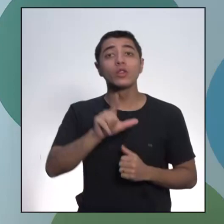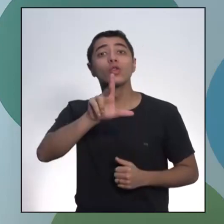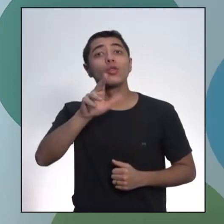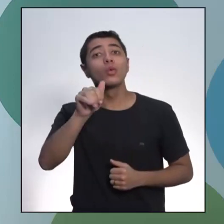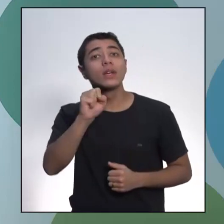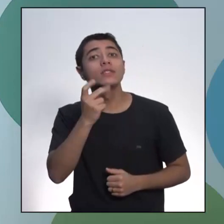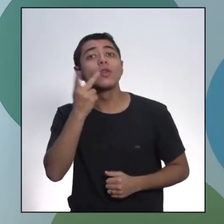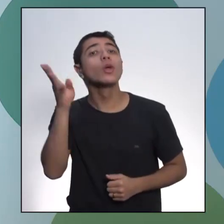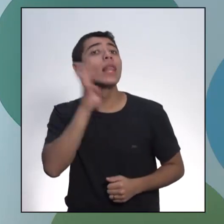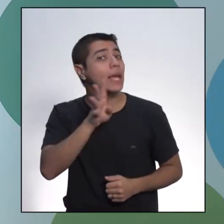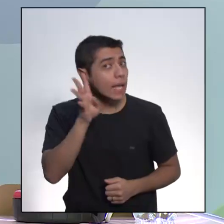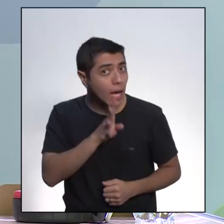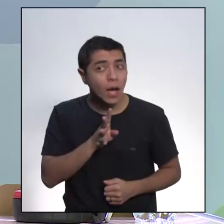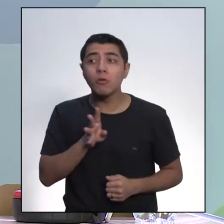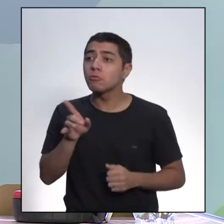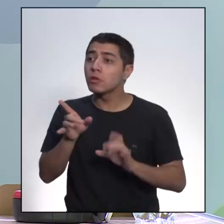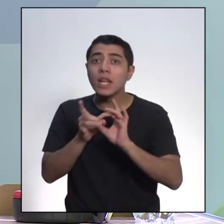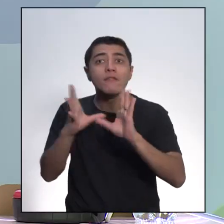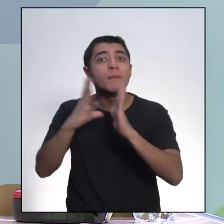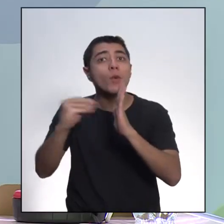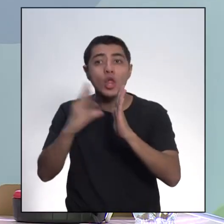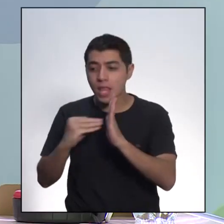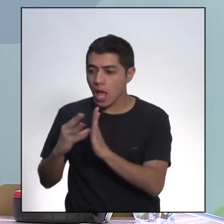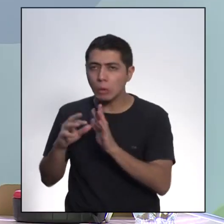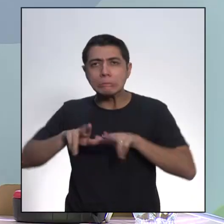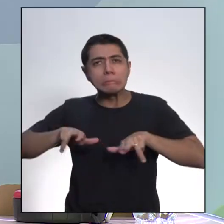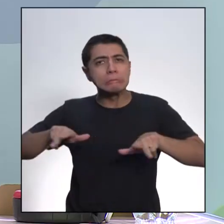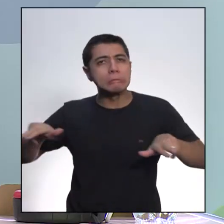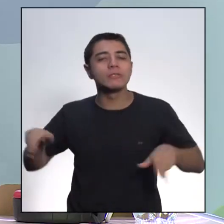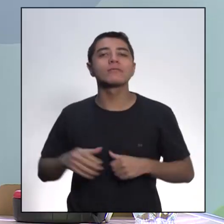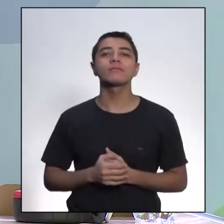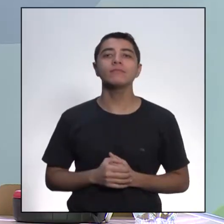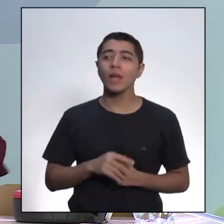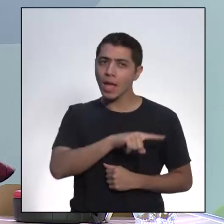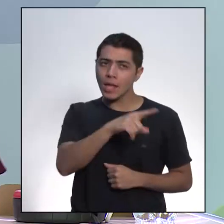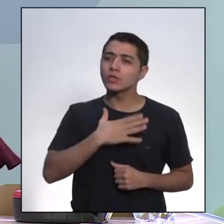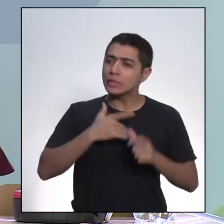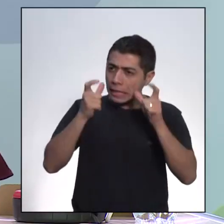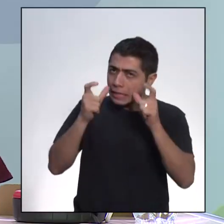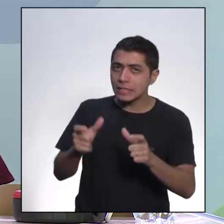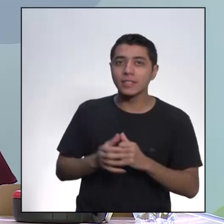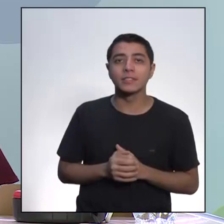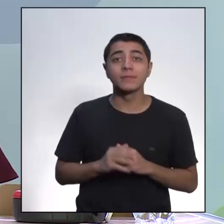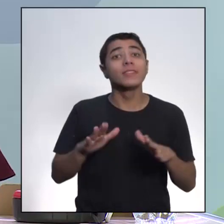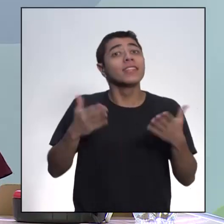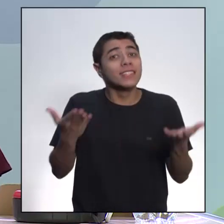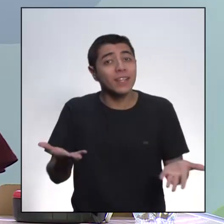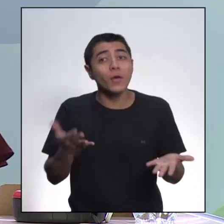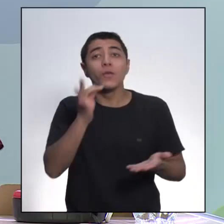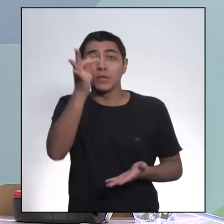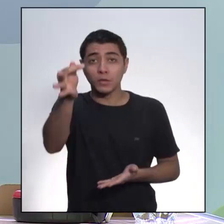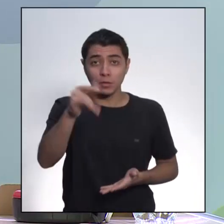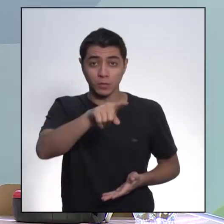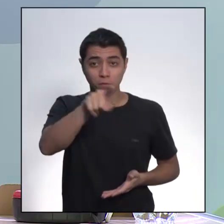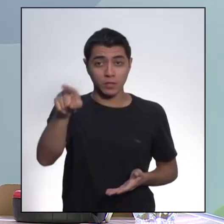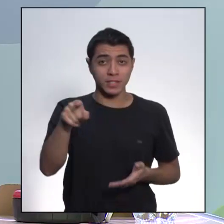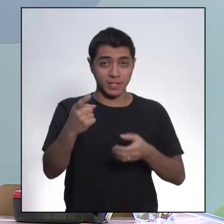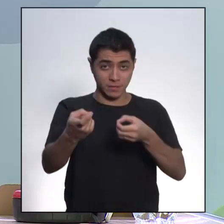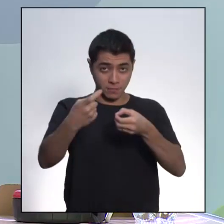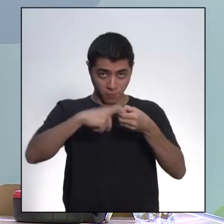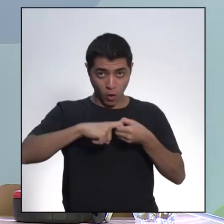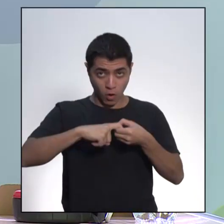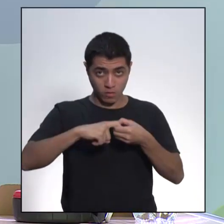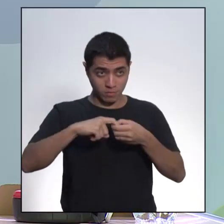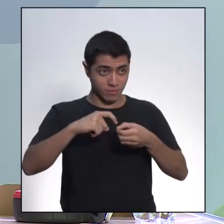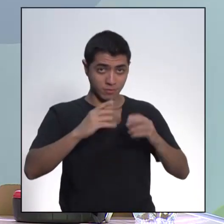bastante interessante. Legal, né? Isso. E quando vocês voltarem e forem fazer um campeonato, a gente brinca assim, do campeonato, faz uma pista